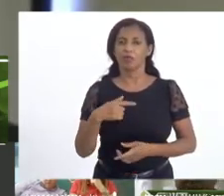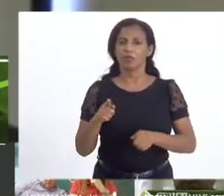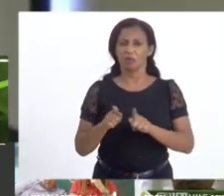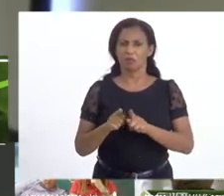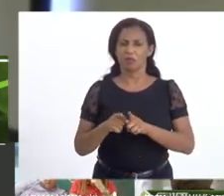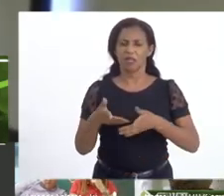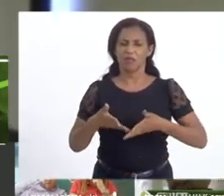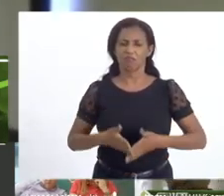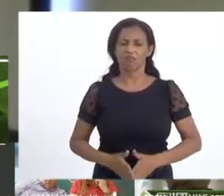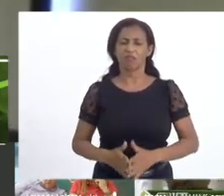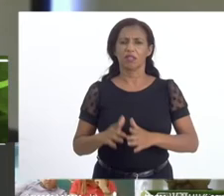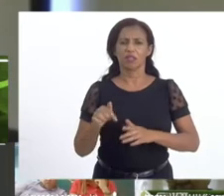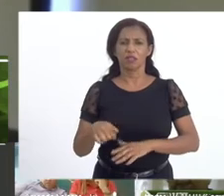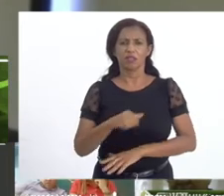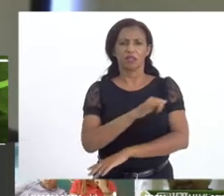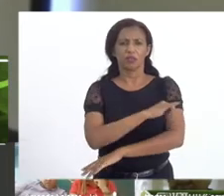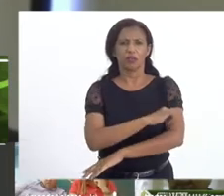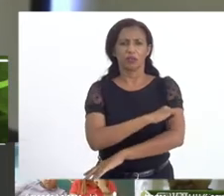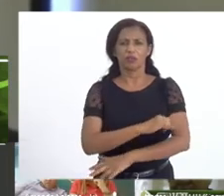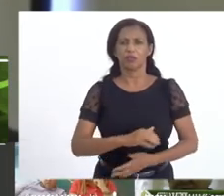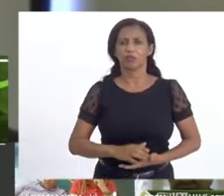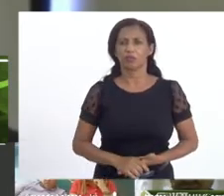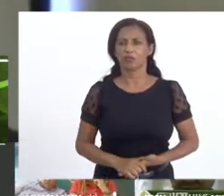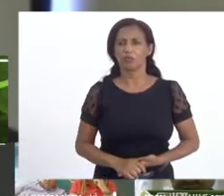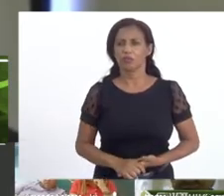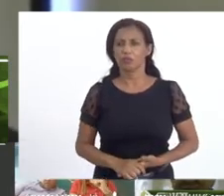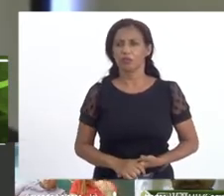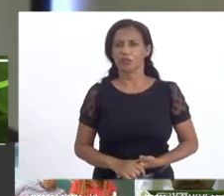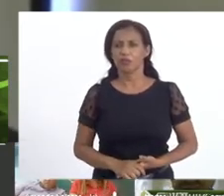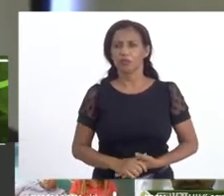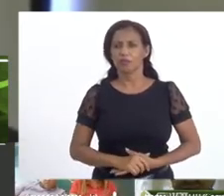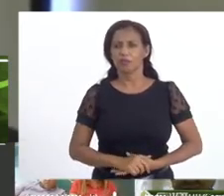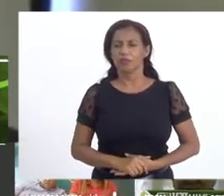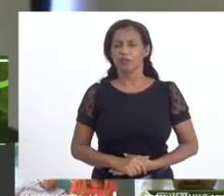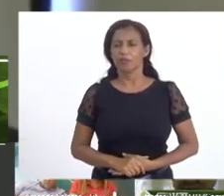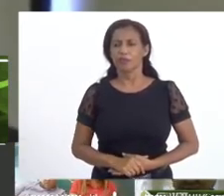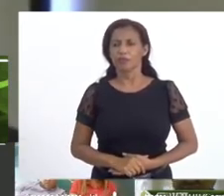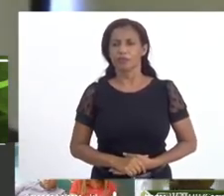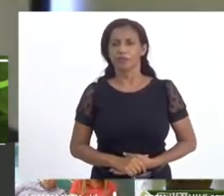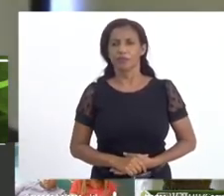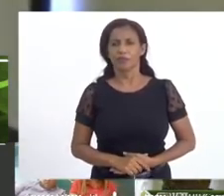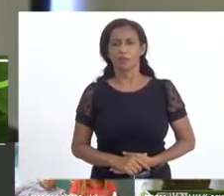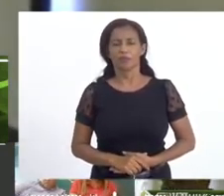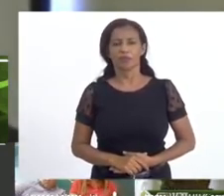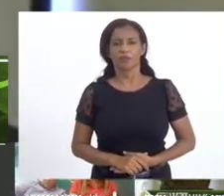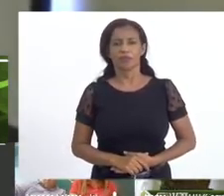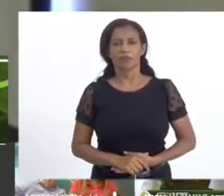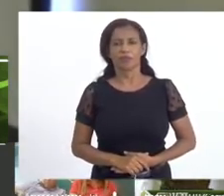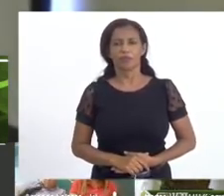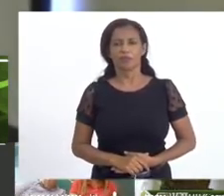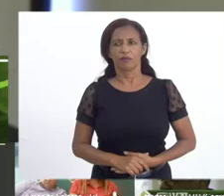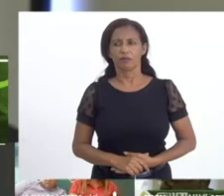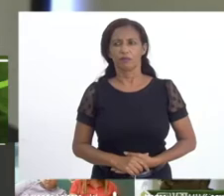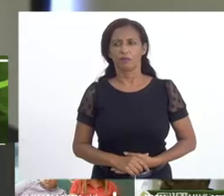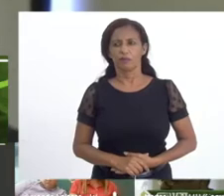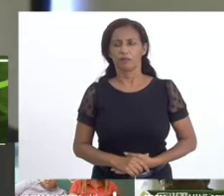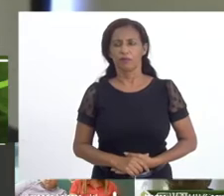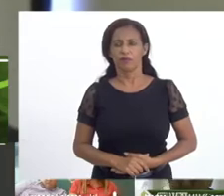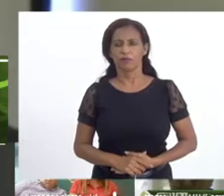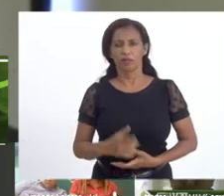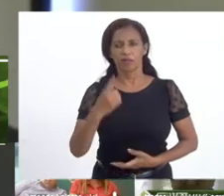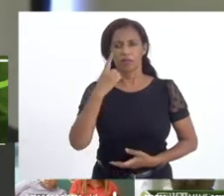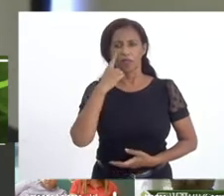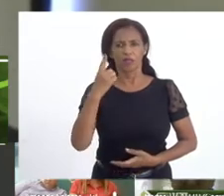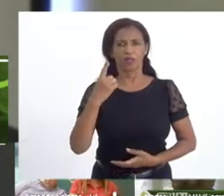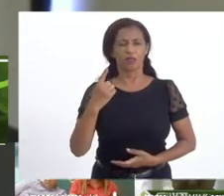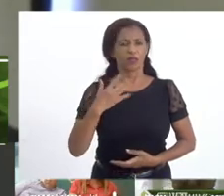também, adoro minha estado, minha cidade, tudo no interior, e vejo com